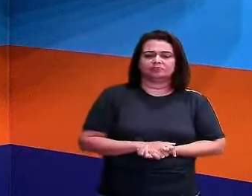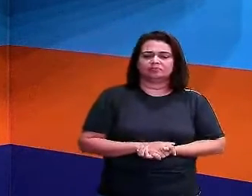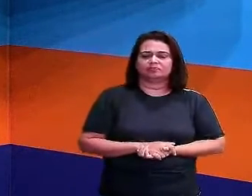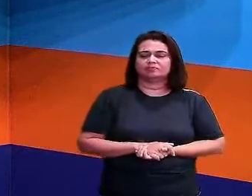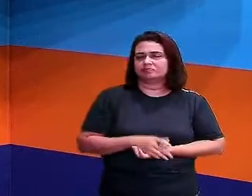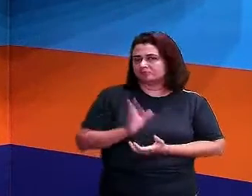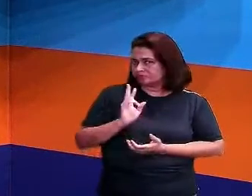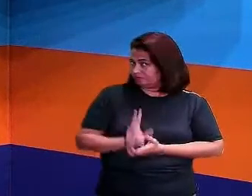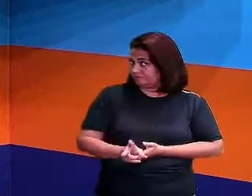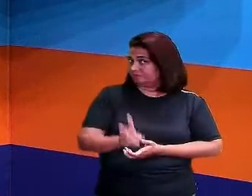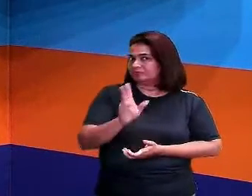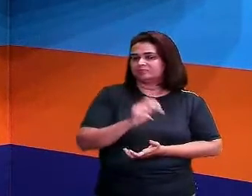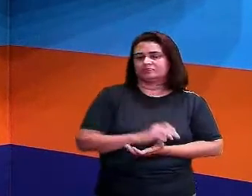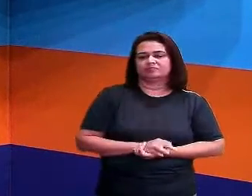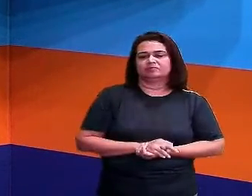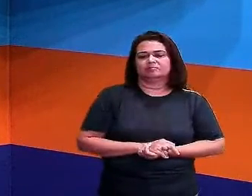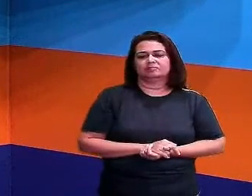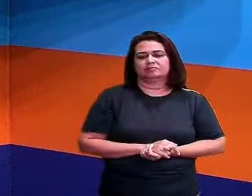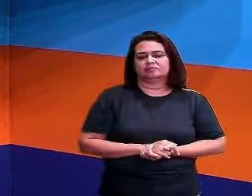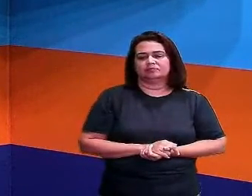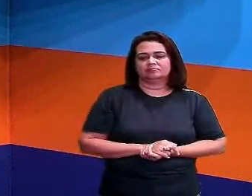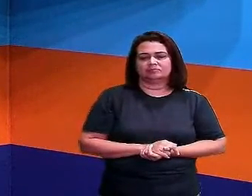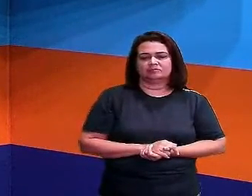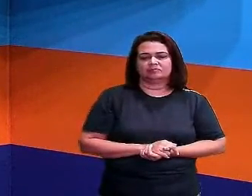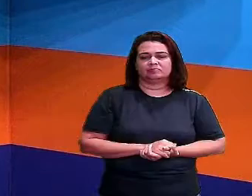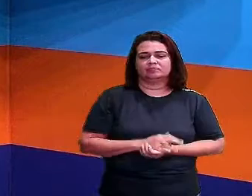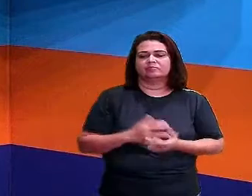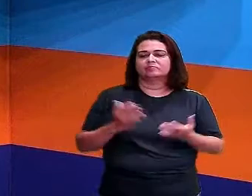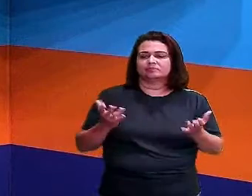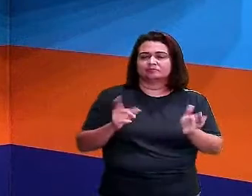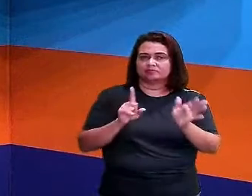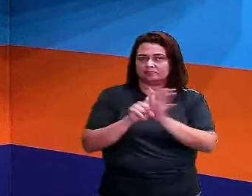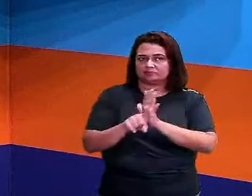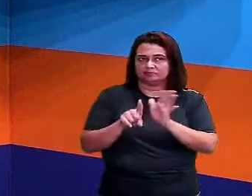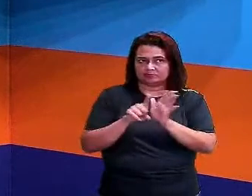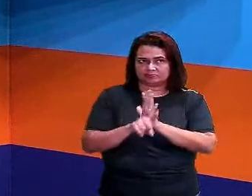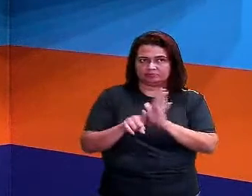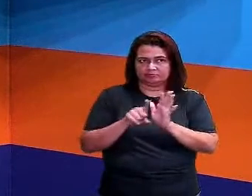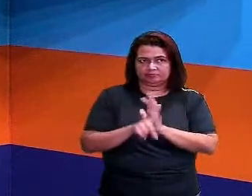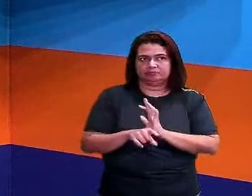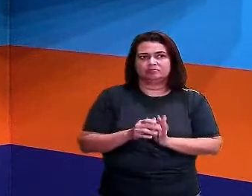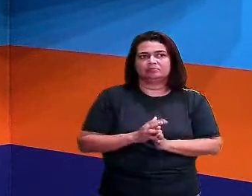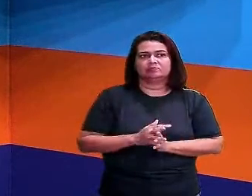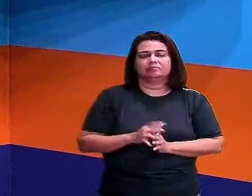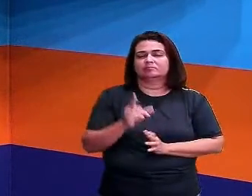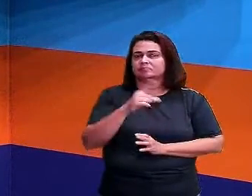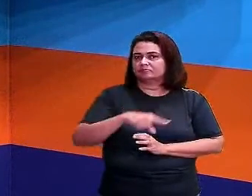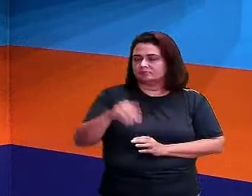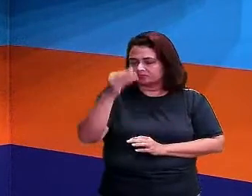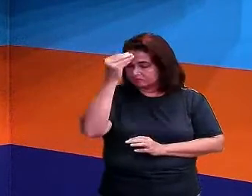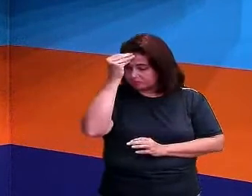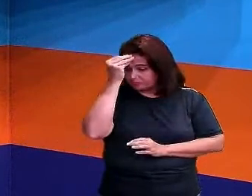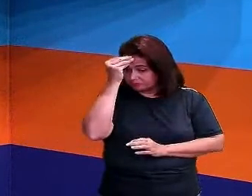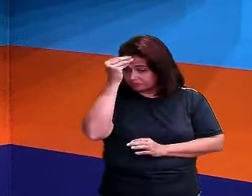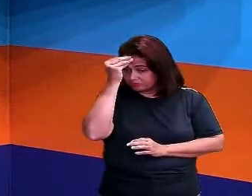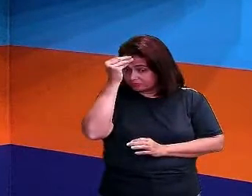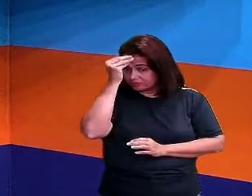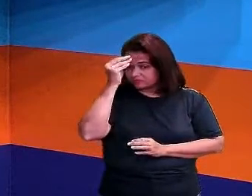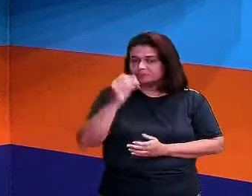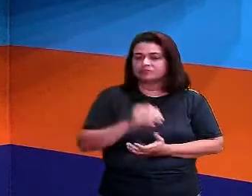para ver por aí. Ó, eu trouxe aqui algumas perguntinhas para ver se a gente fixou bem direitinho o nosso